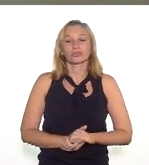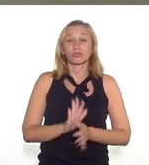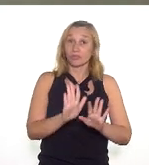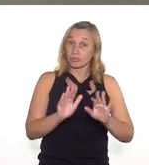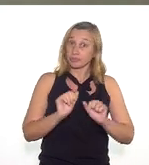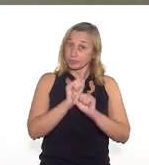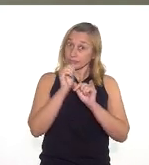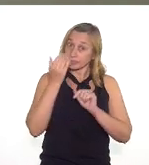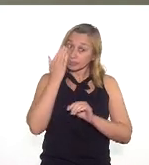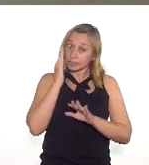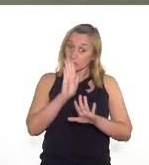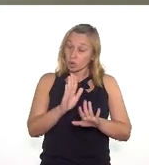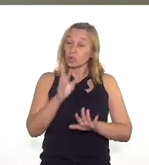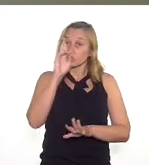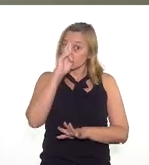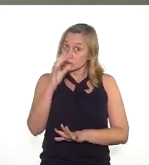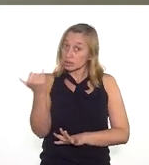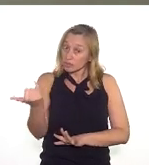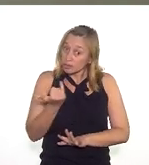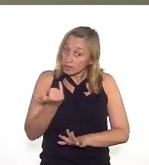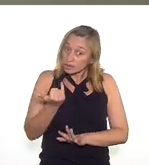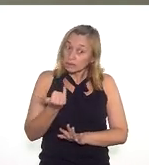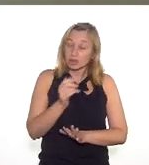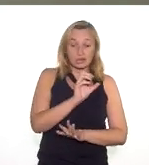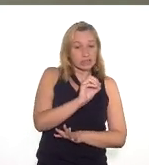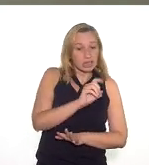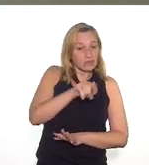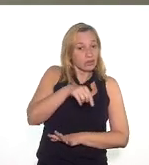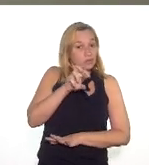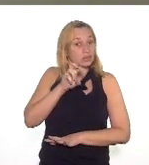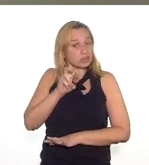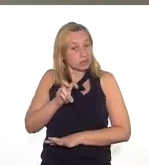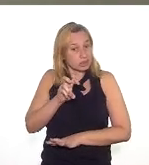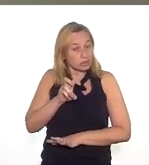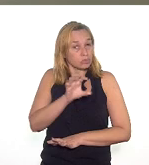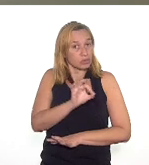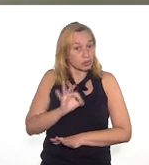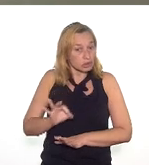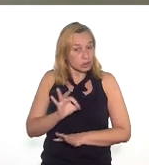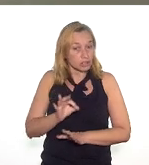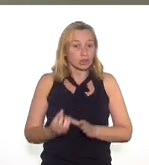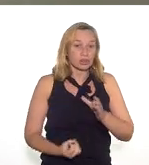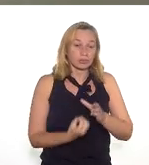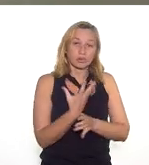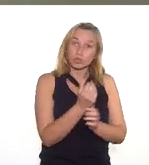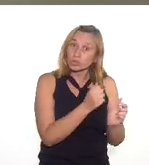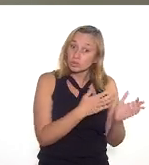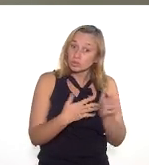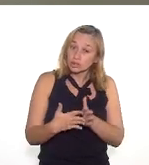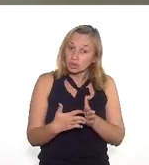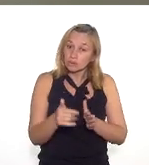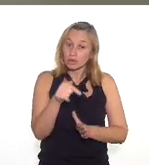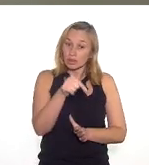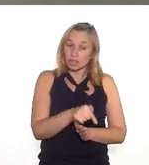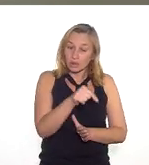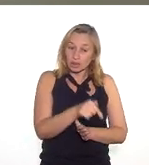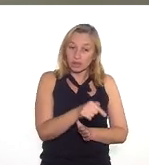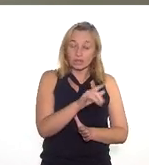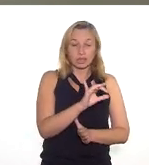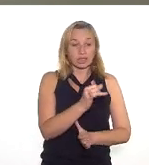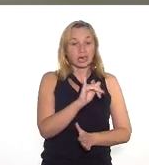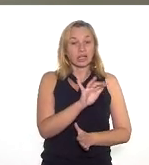senhor está afirmando que o 0,5% que é alocado no centro de produção, aqui da Ilha do